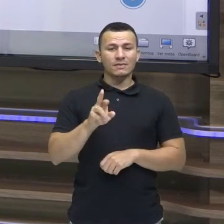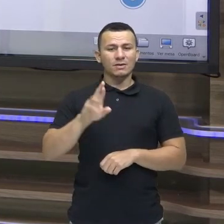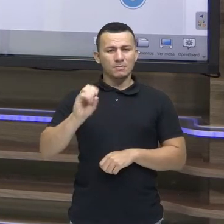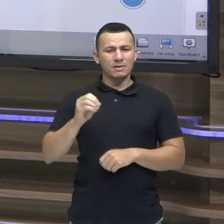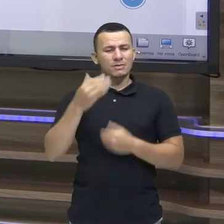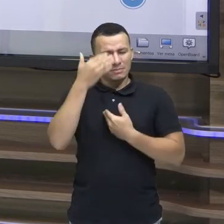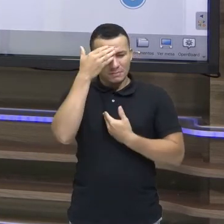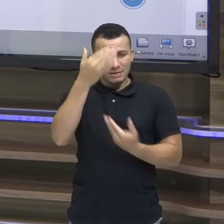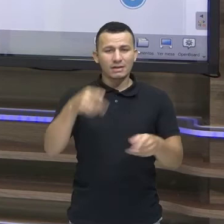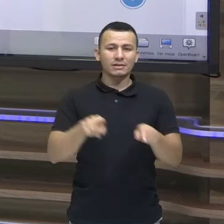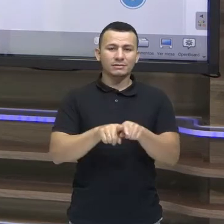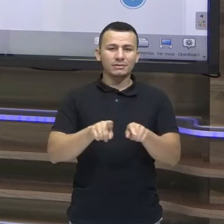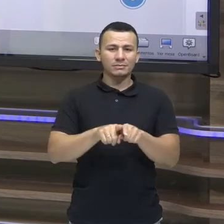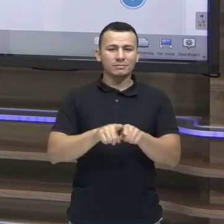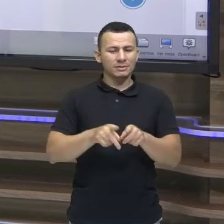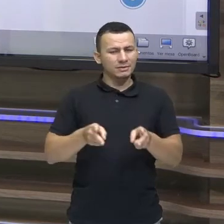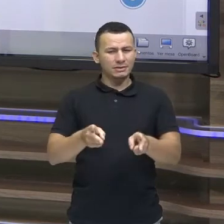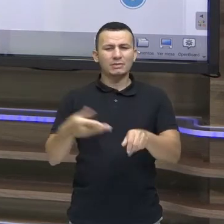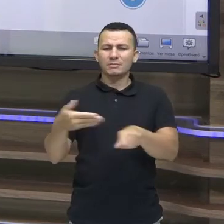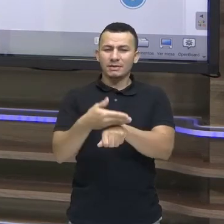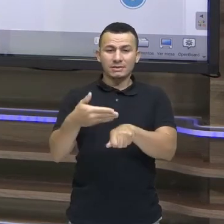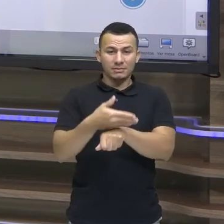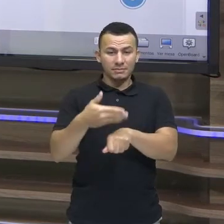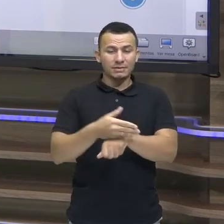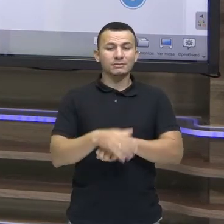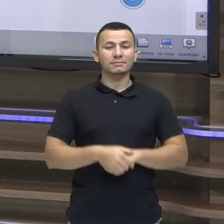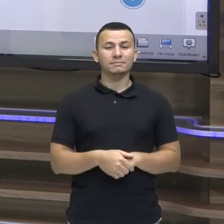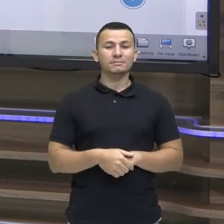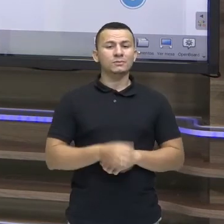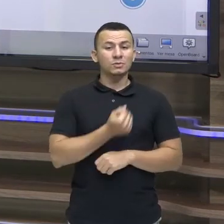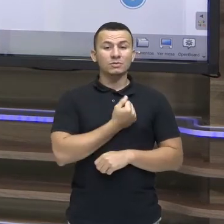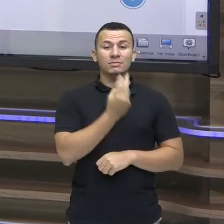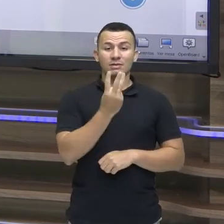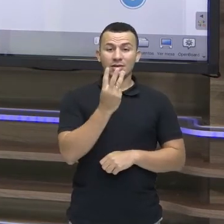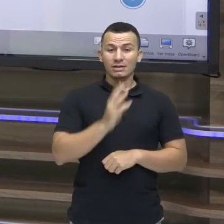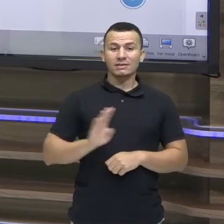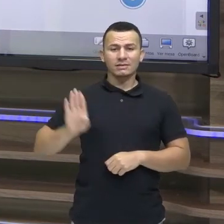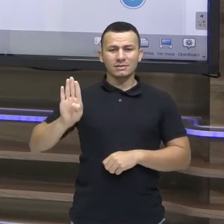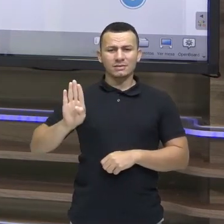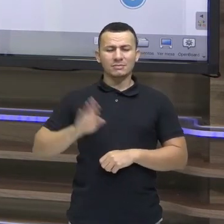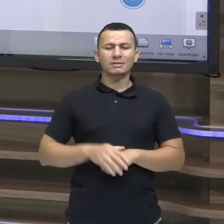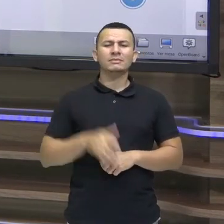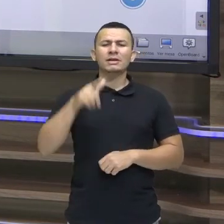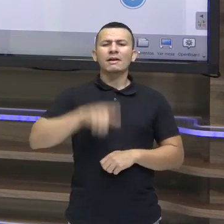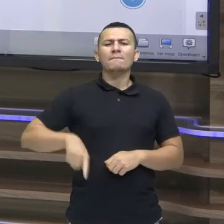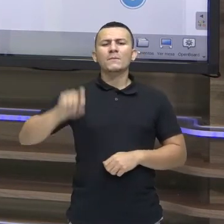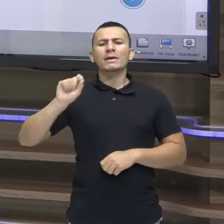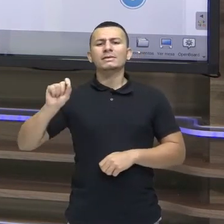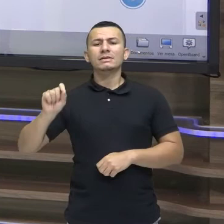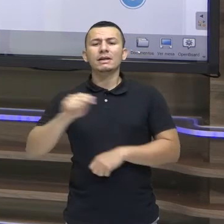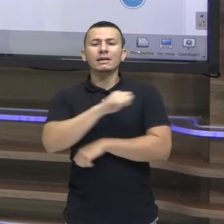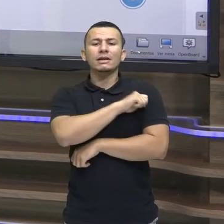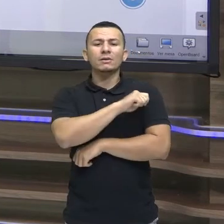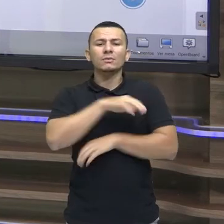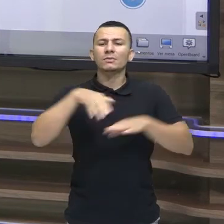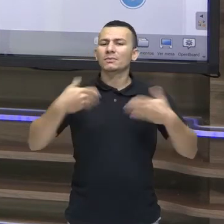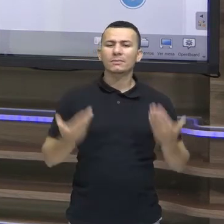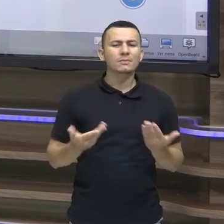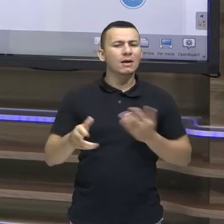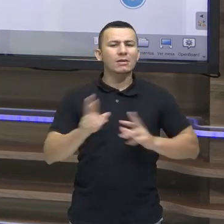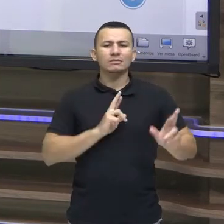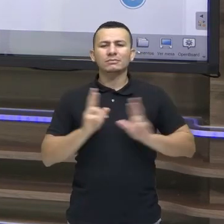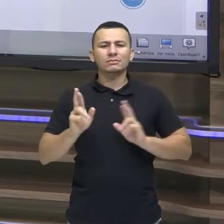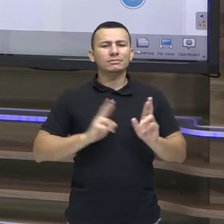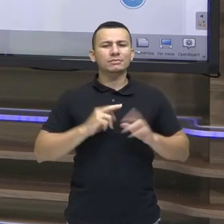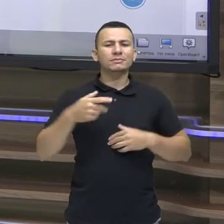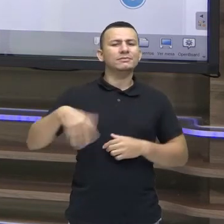sempre presente, dizendo também que é a letra B. Muito bem. E os demais, o que é que vocês estão dizendo que essa questão